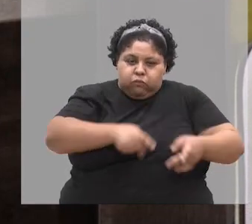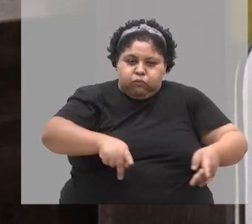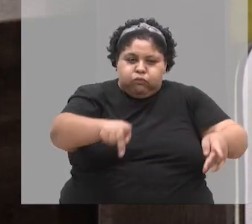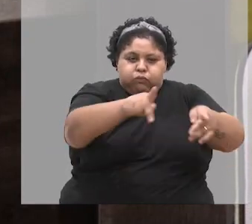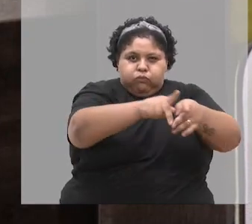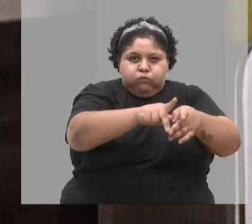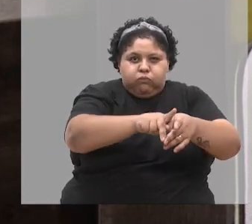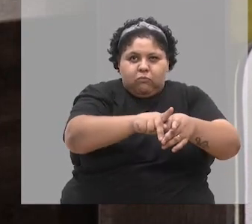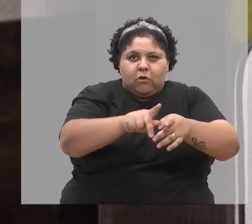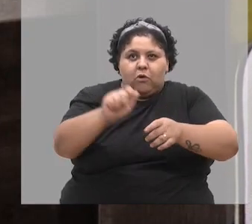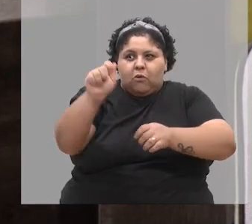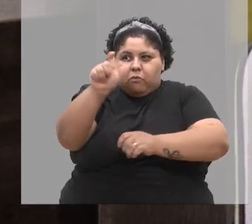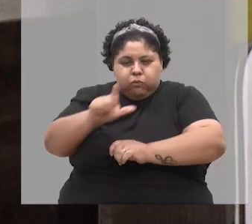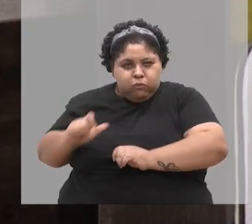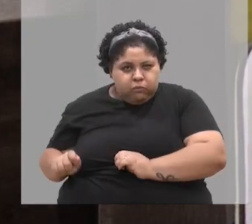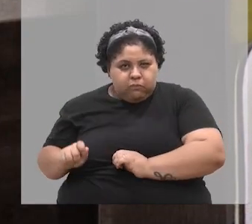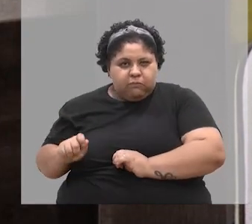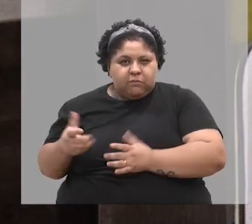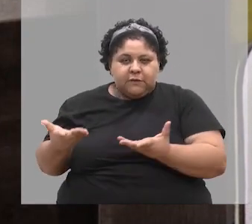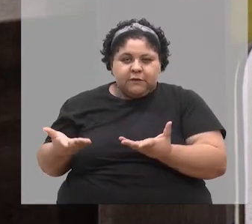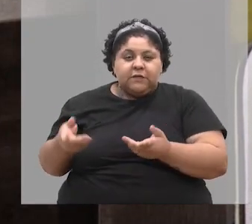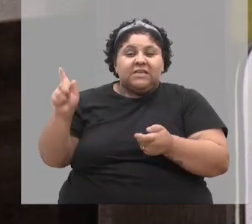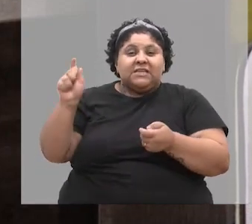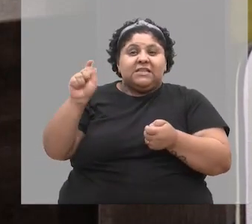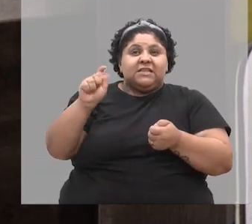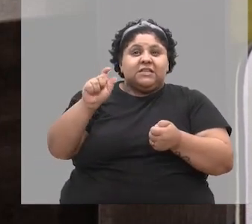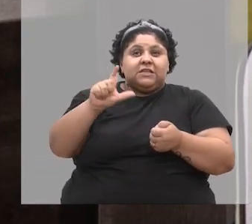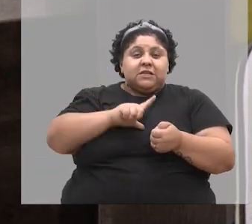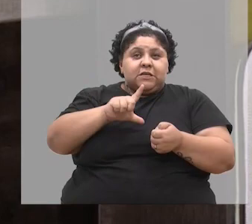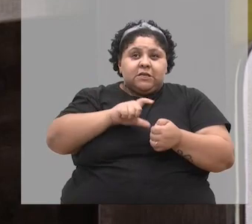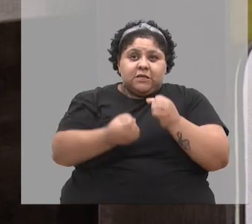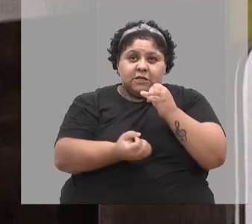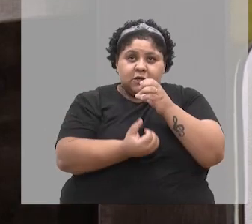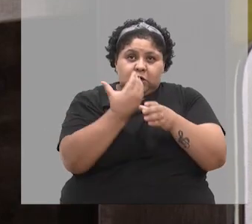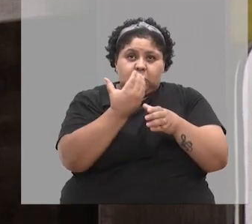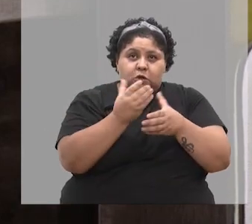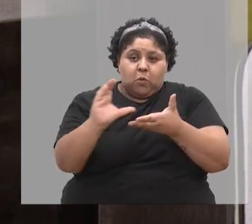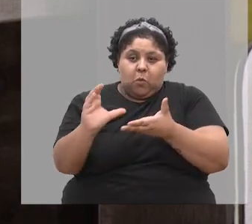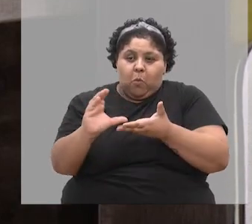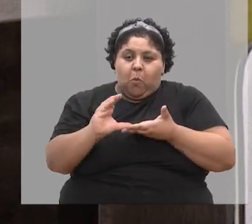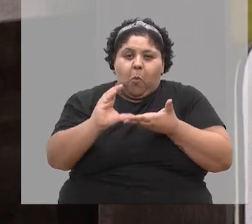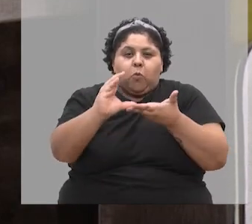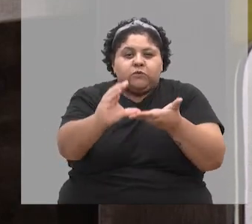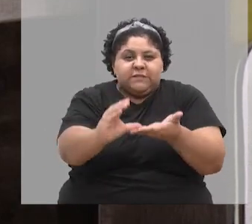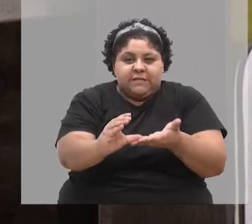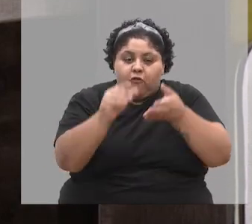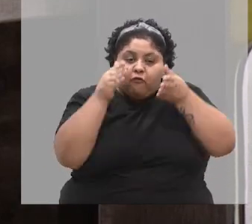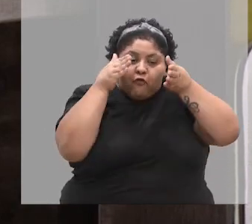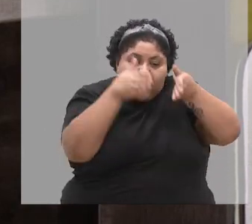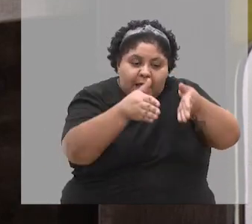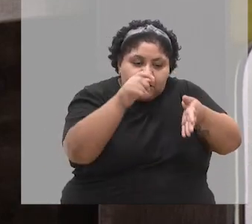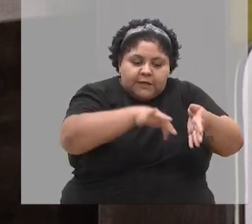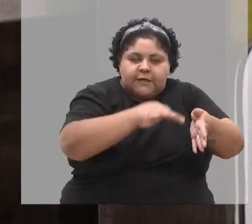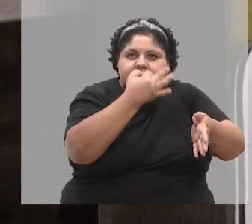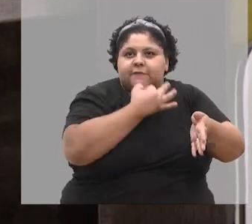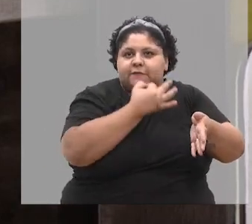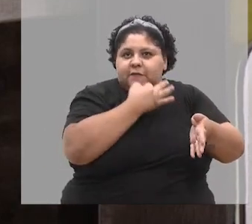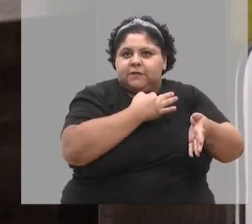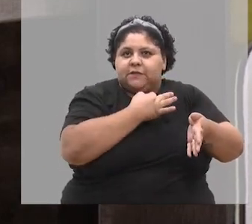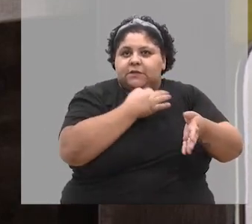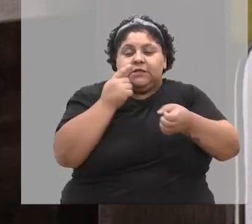com relação aos povos, né, de religiões de matrizes africanas era que se tivesse a criação de um conselho, né, Caxias do